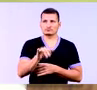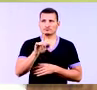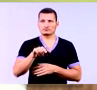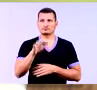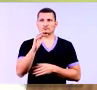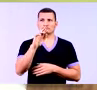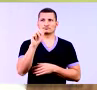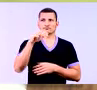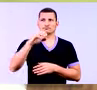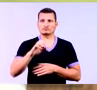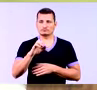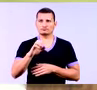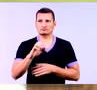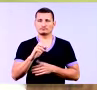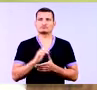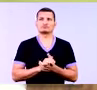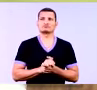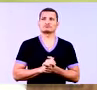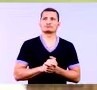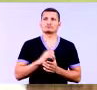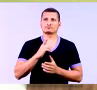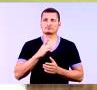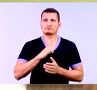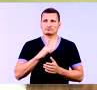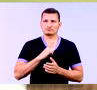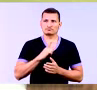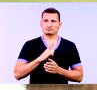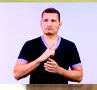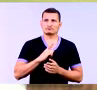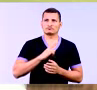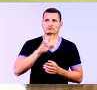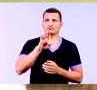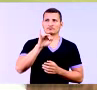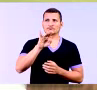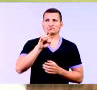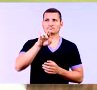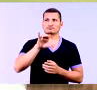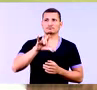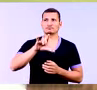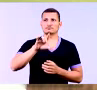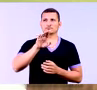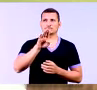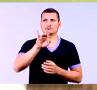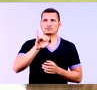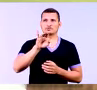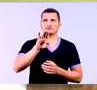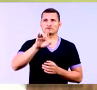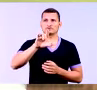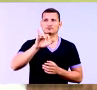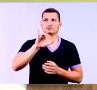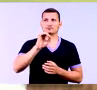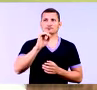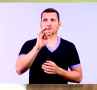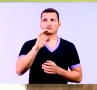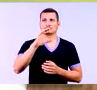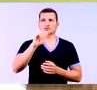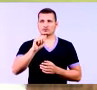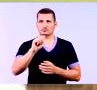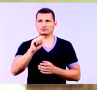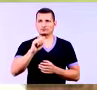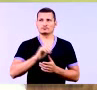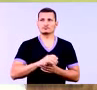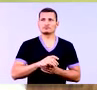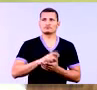que traz uma biblioteca com várias funcionalidades para a elaboração de sites. Ou seja, em vez de você criar, reinventar a